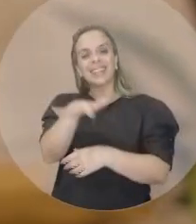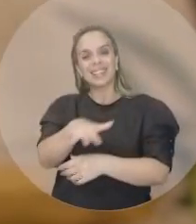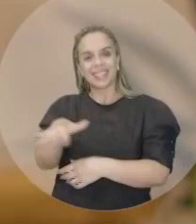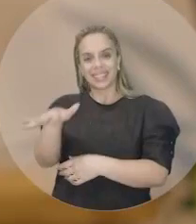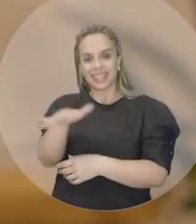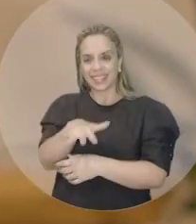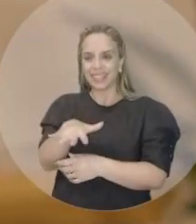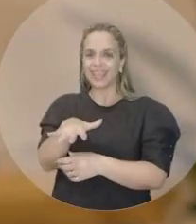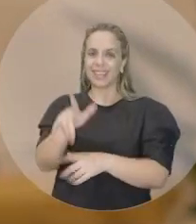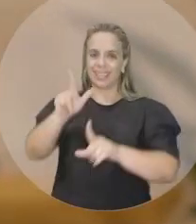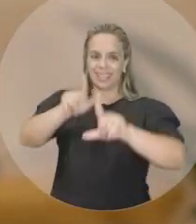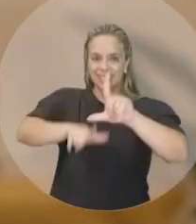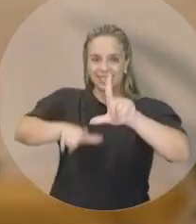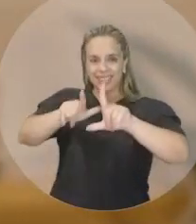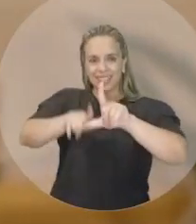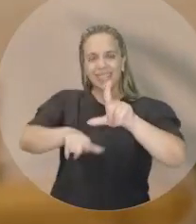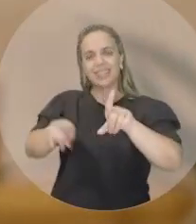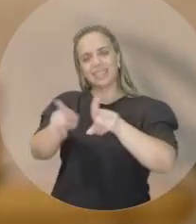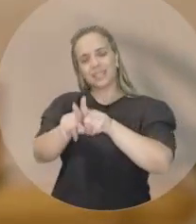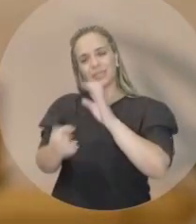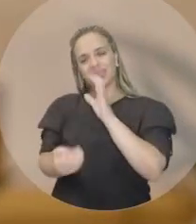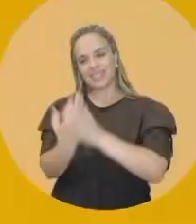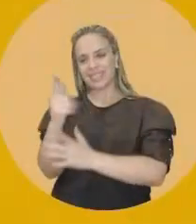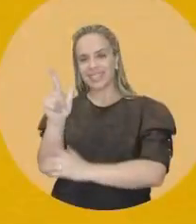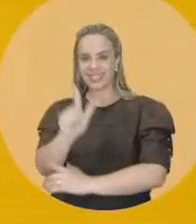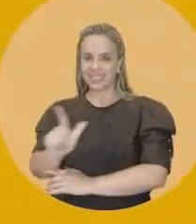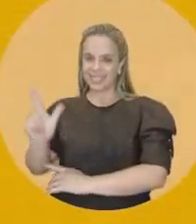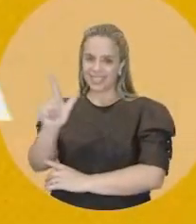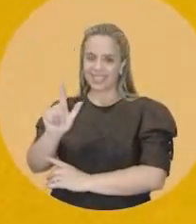universo das letras e da criação literária.